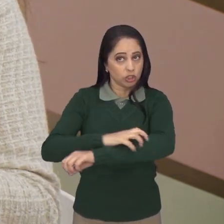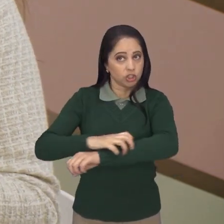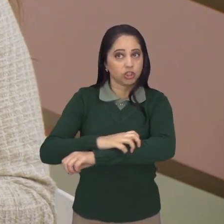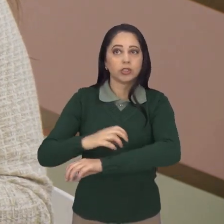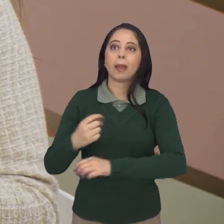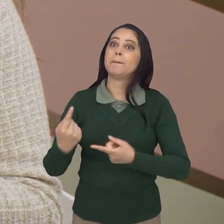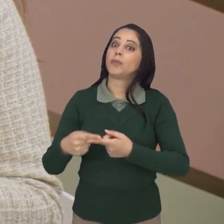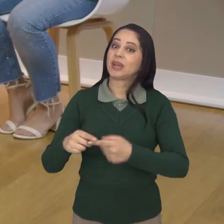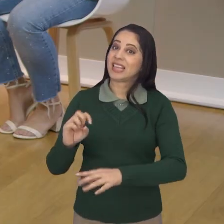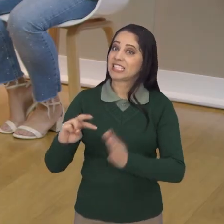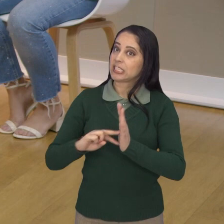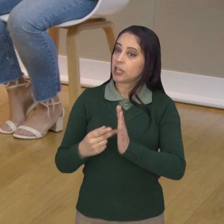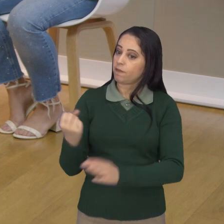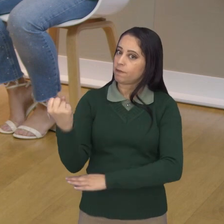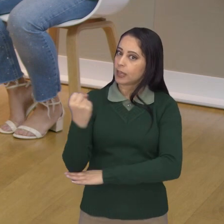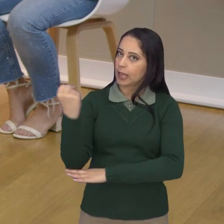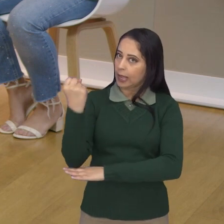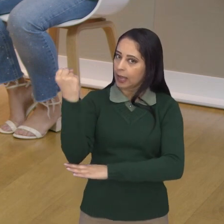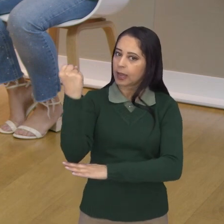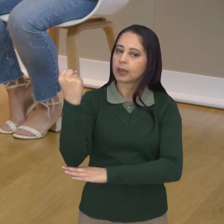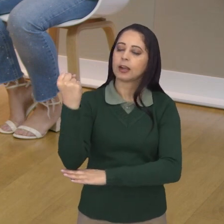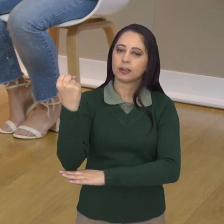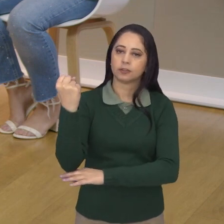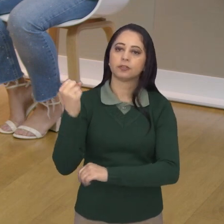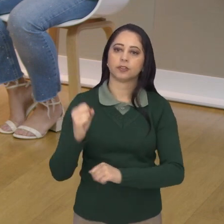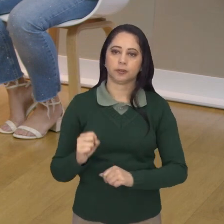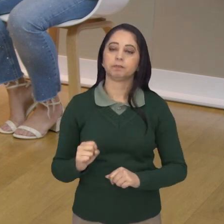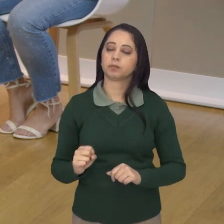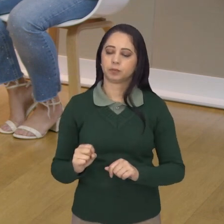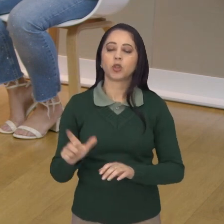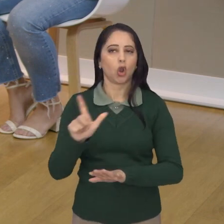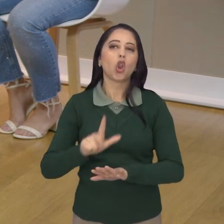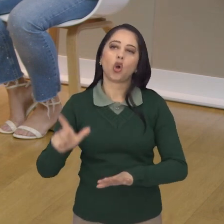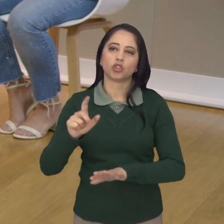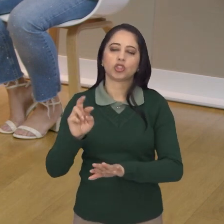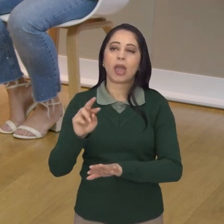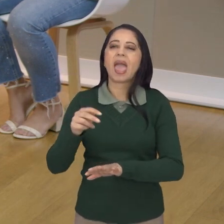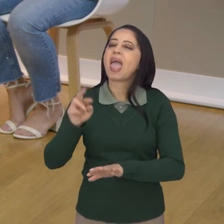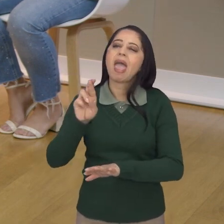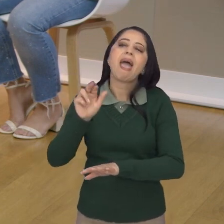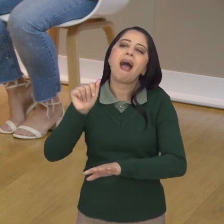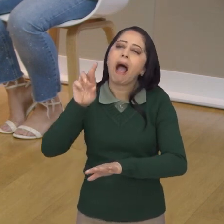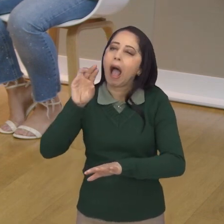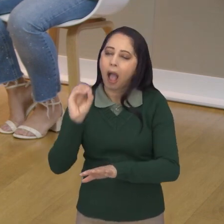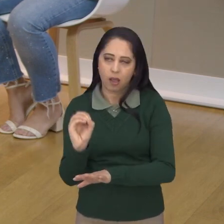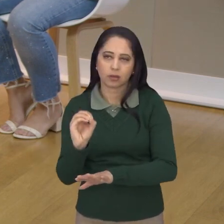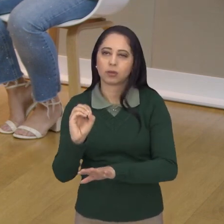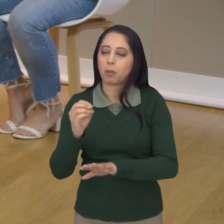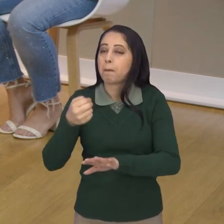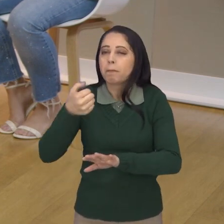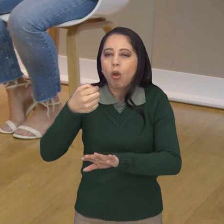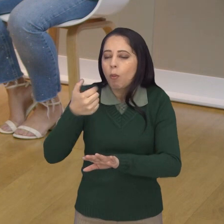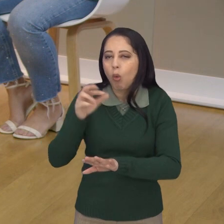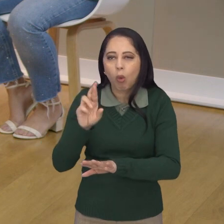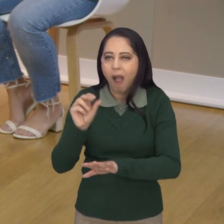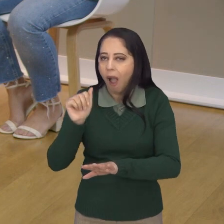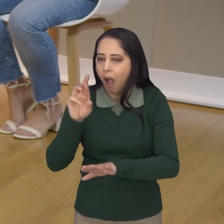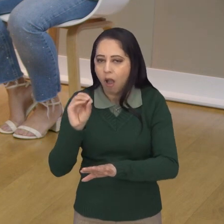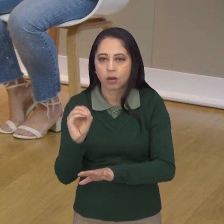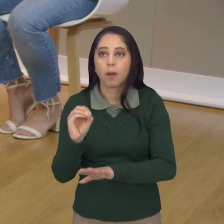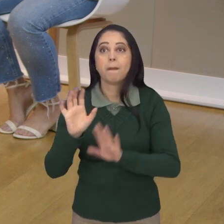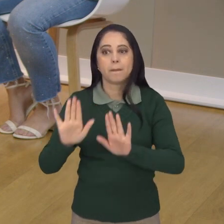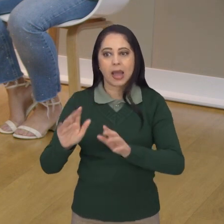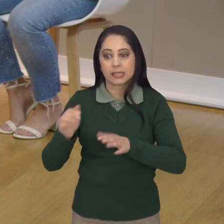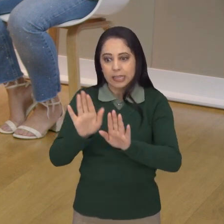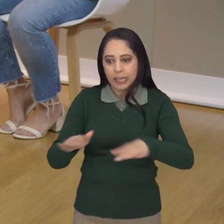quadros mais graves, né? Não é mais tão raro, é mais raro, não é tão frequente, mas precisa estar orientado,